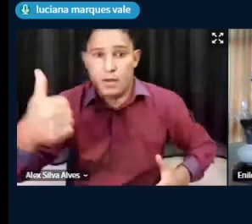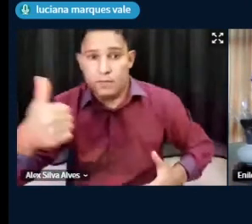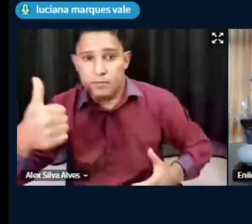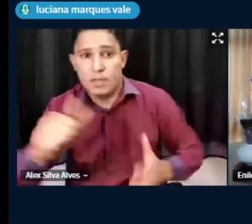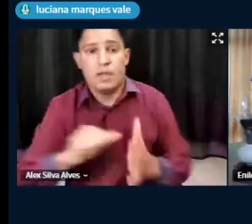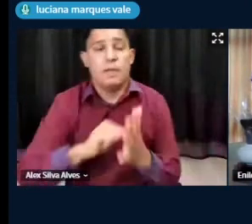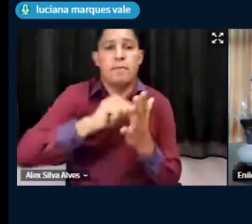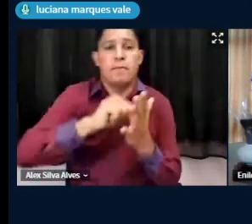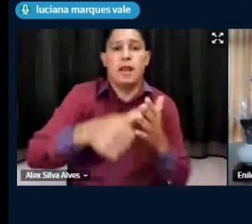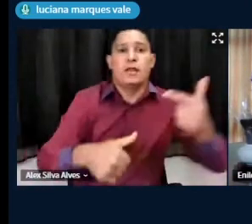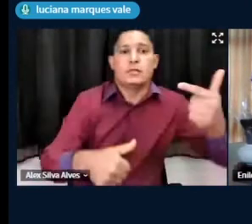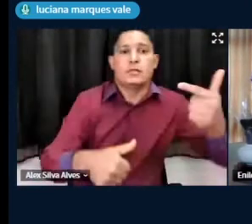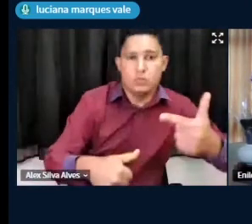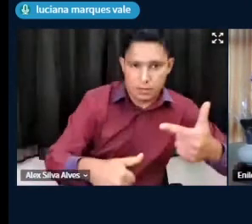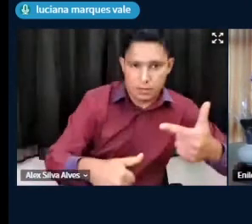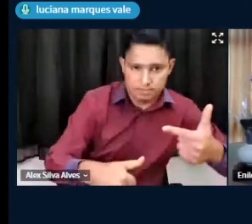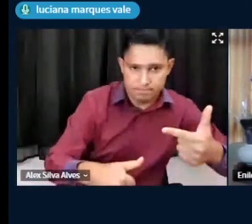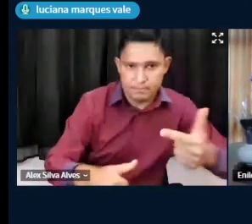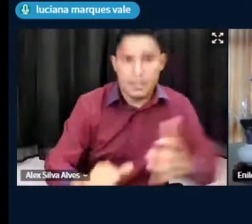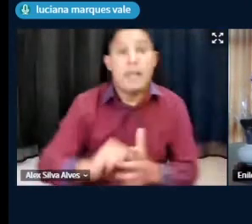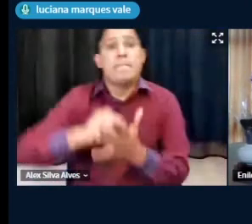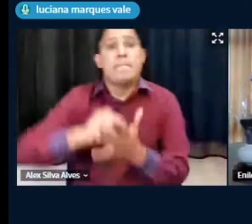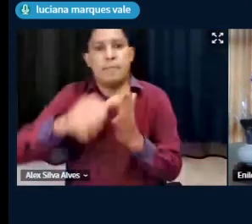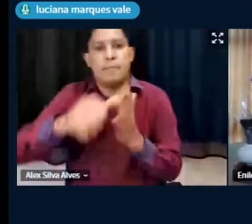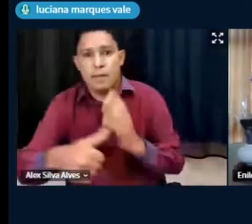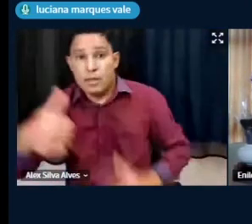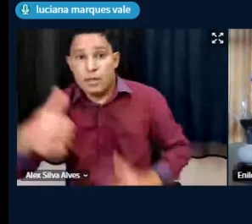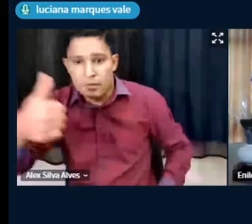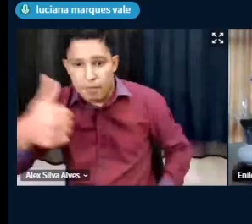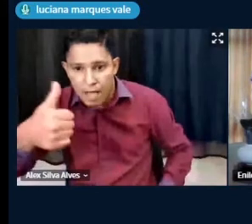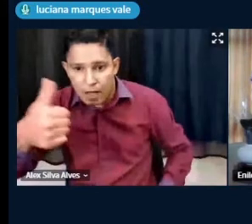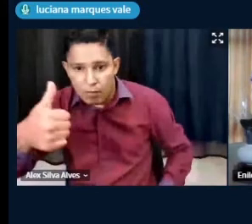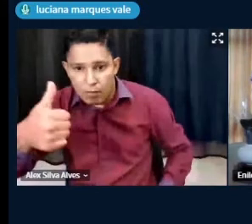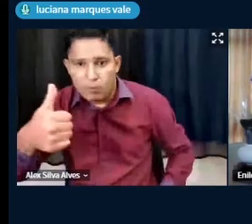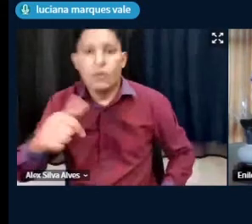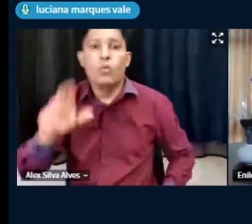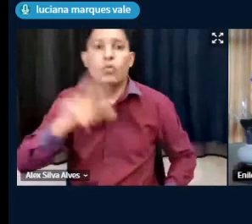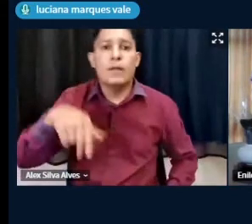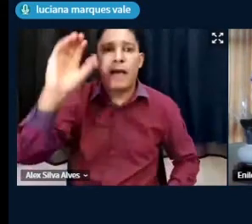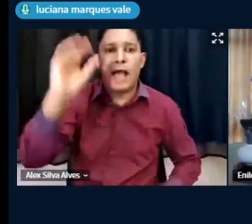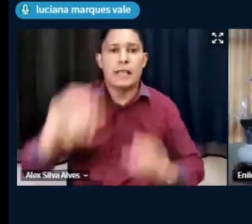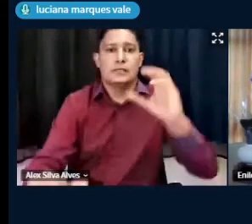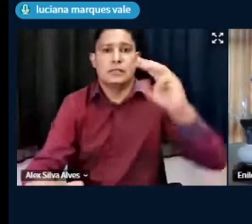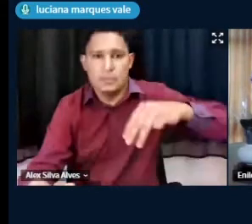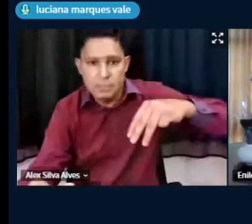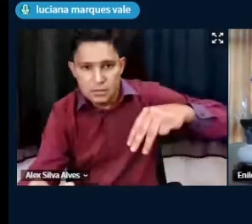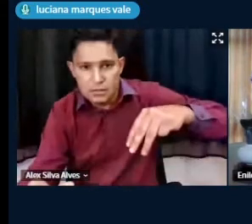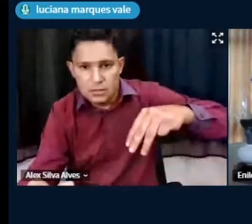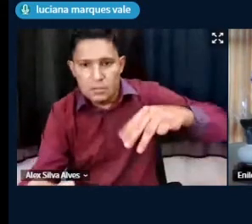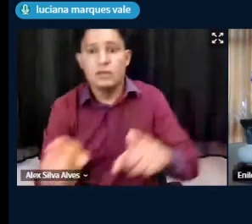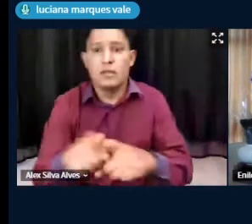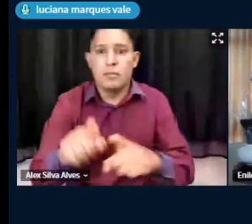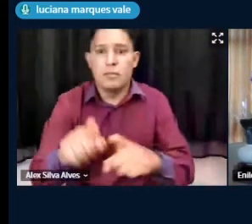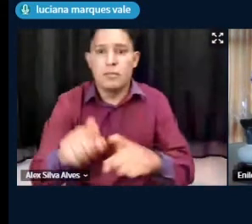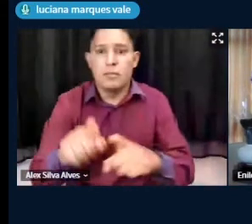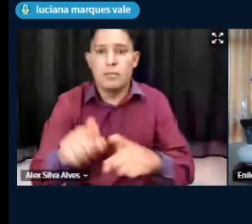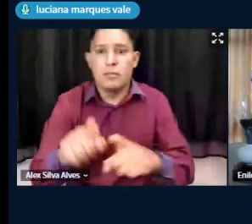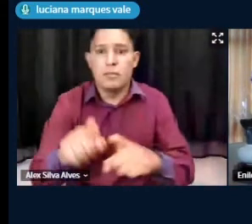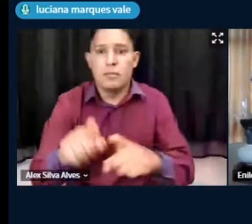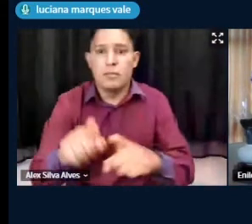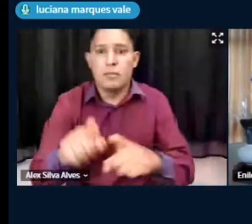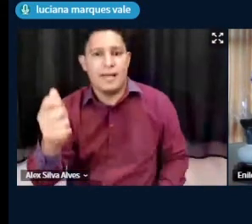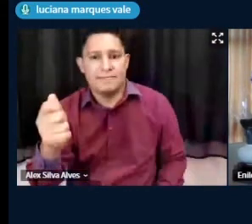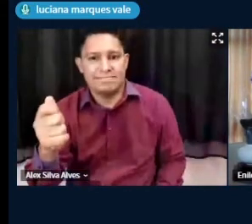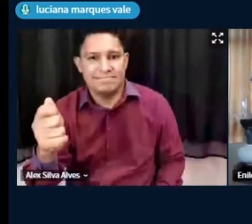LSB. Então, temos o parâmetro primário e o parâmetro secundário, sendo o parâmetro primário composto por configuração de